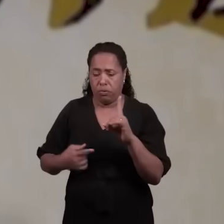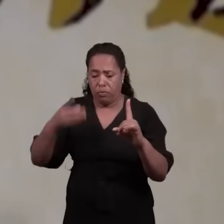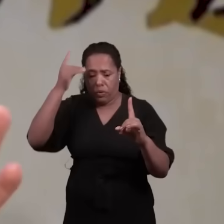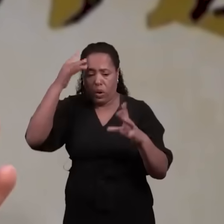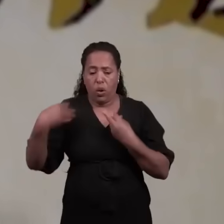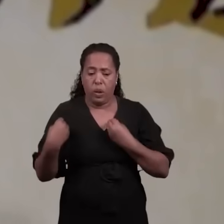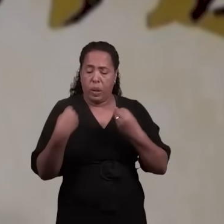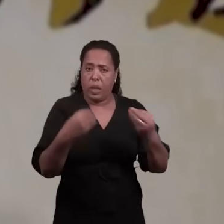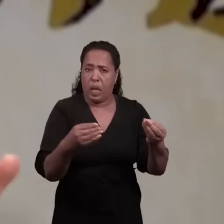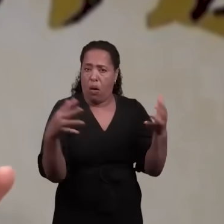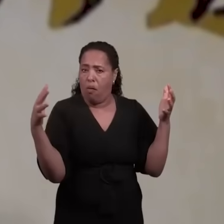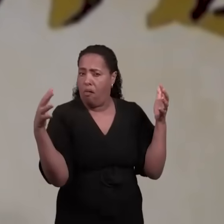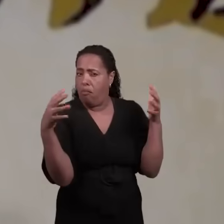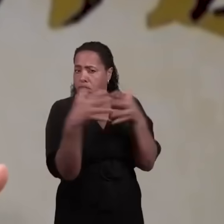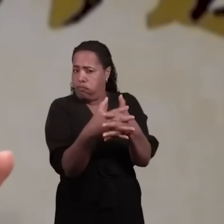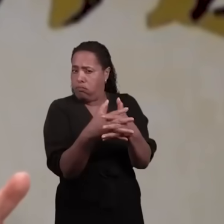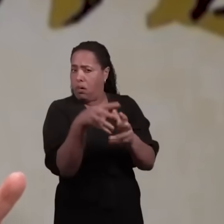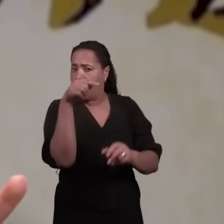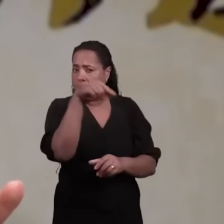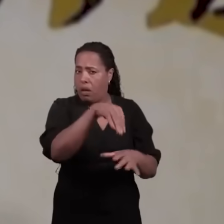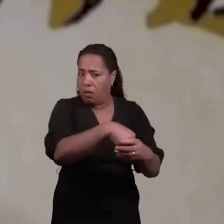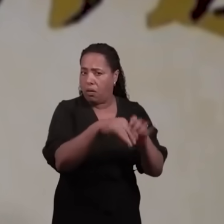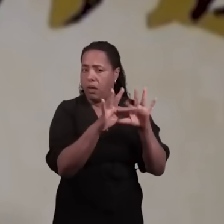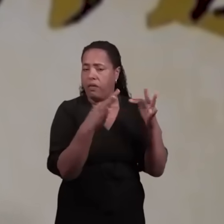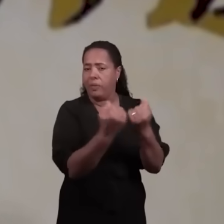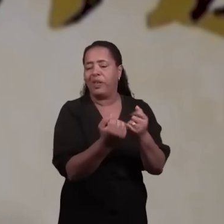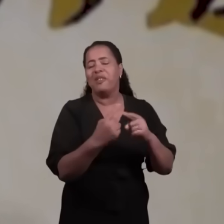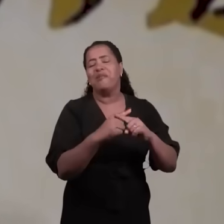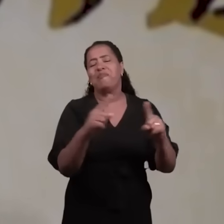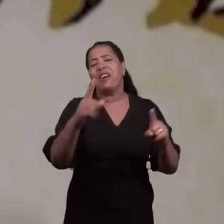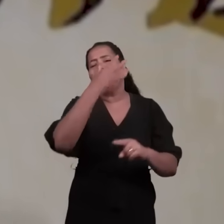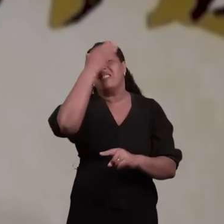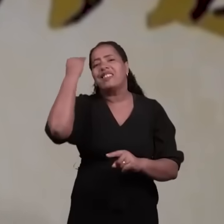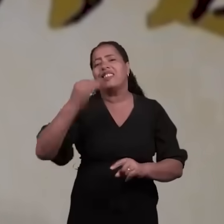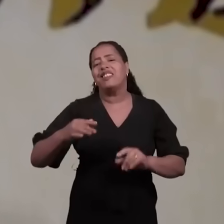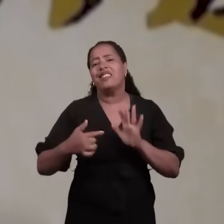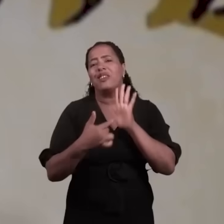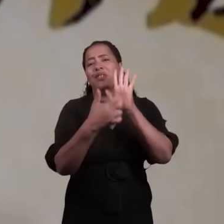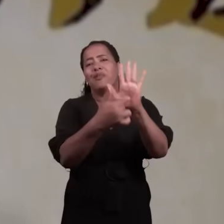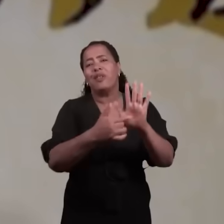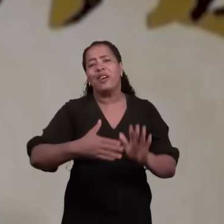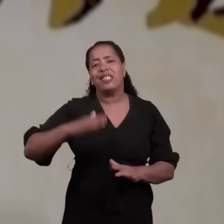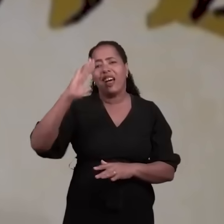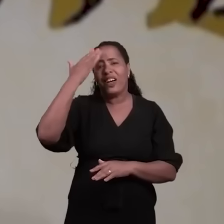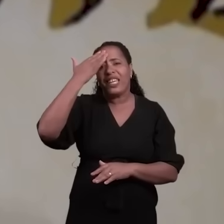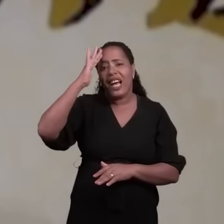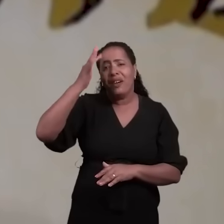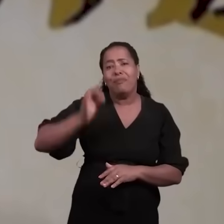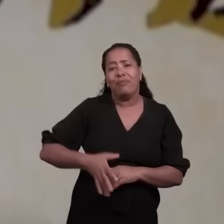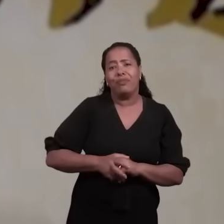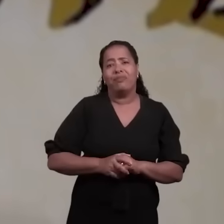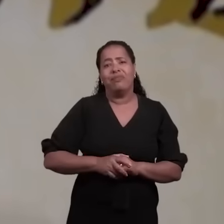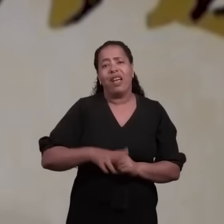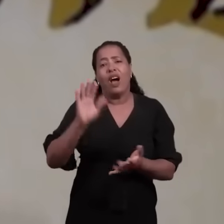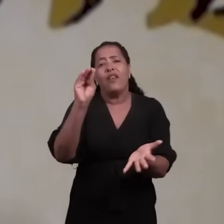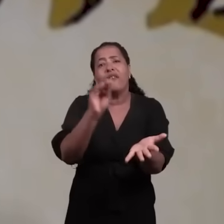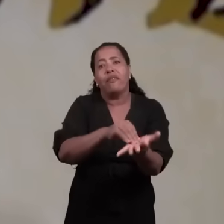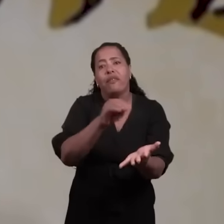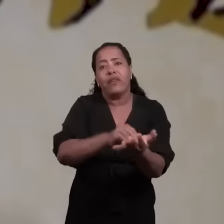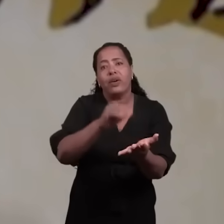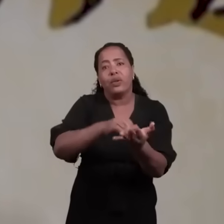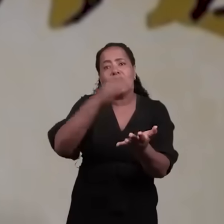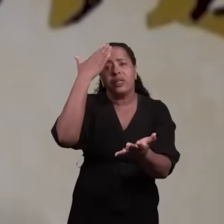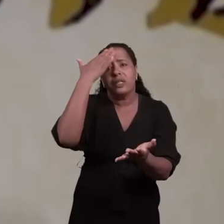um conflito que ela estava vivendo lá, na família, mas esqueceram de dar para ela o entendimento, ou seja, a palavra